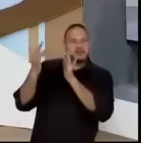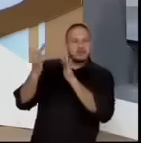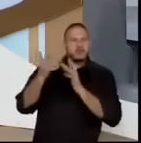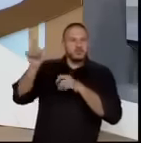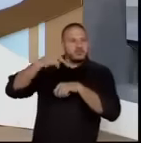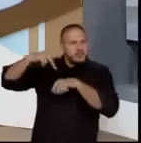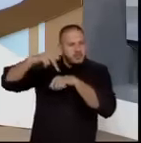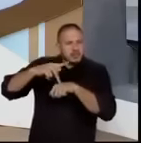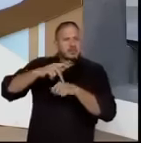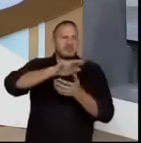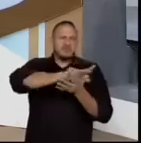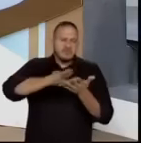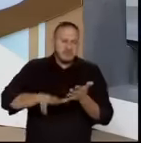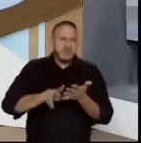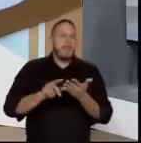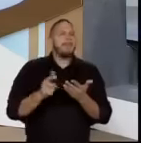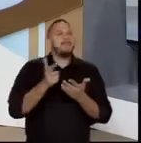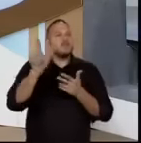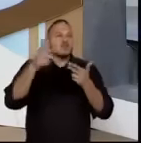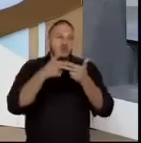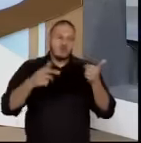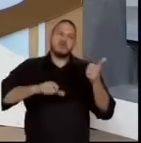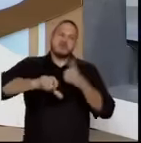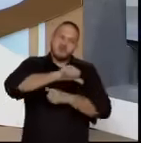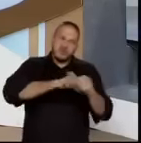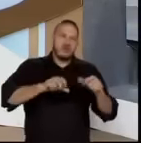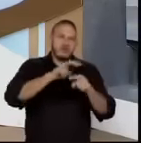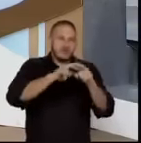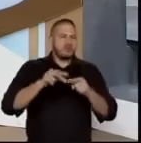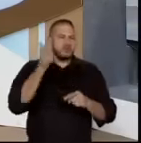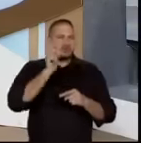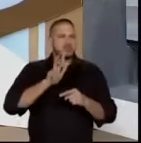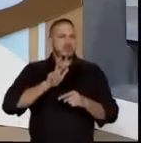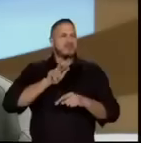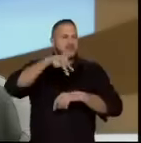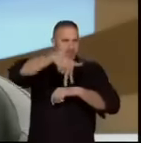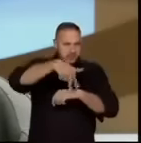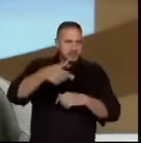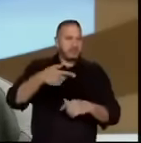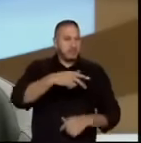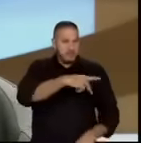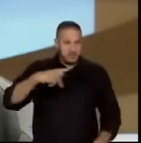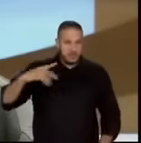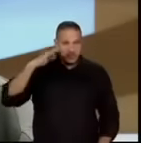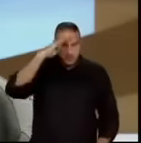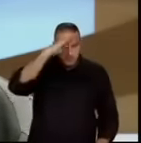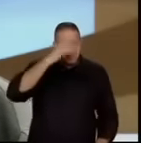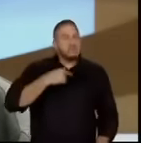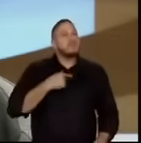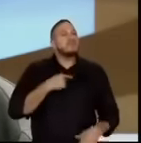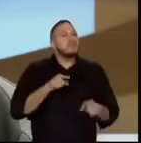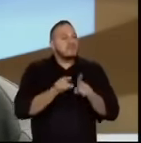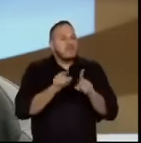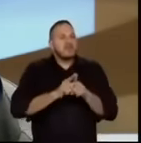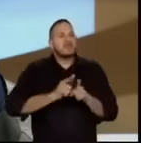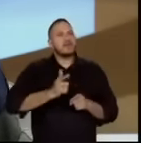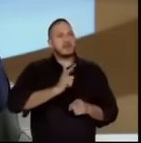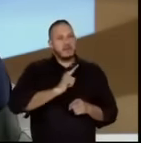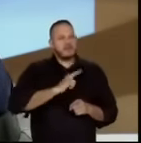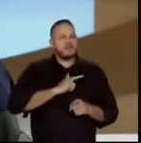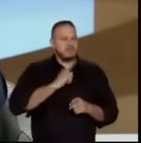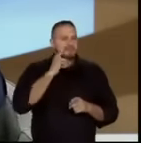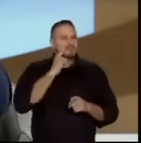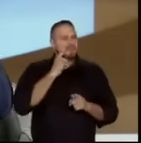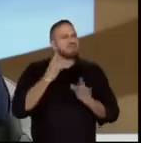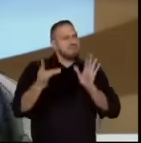Dentre outras questões que mudaram com a eleição do presidente Jair Bolsonaro, também está o direito ou a legitimidade